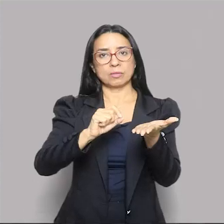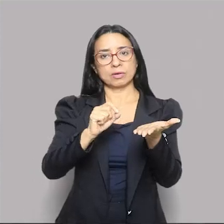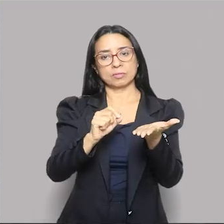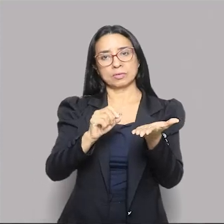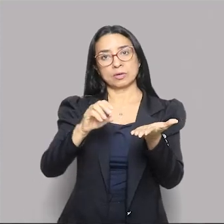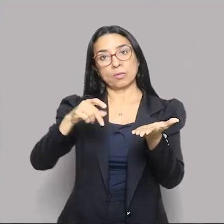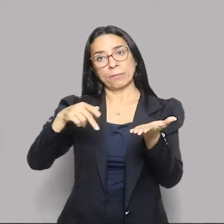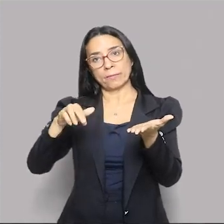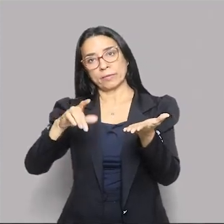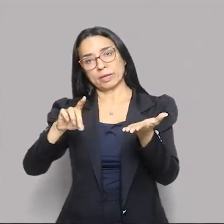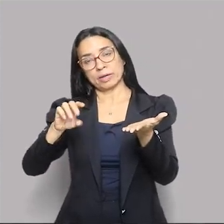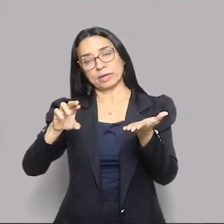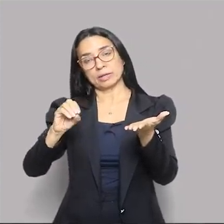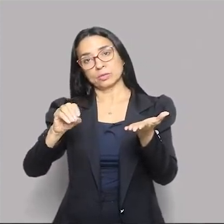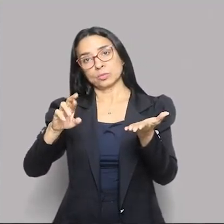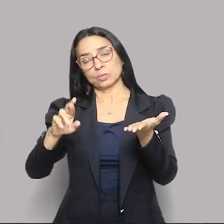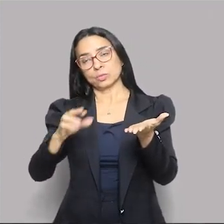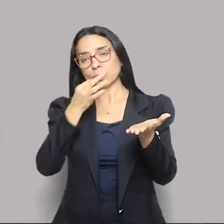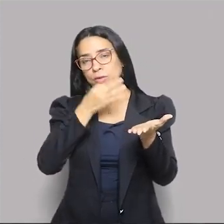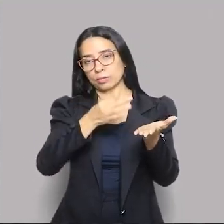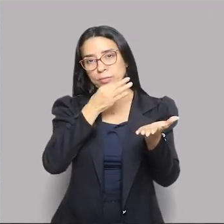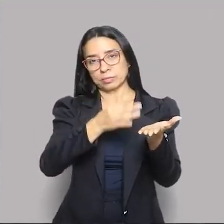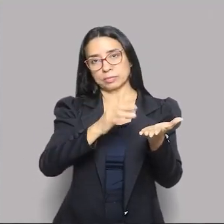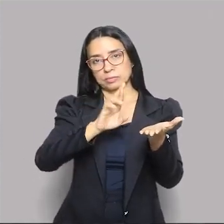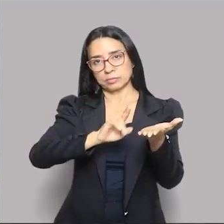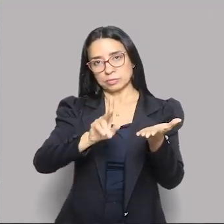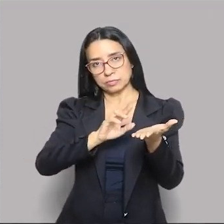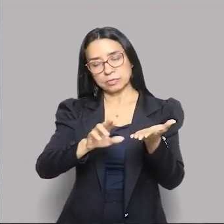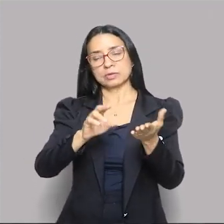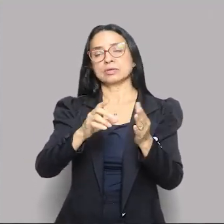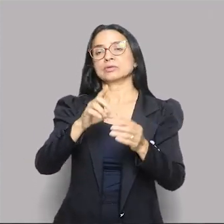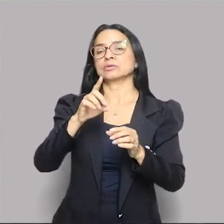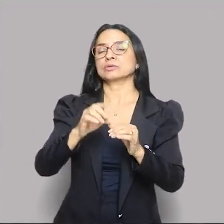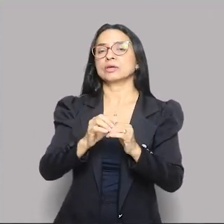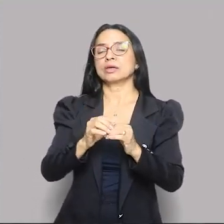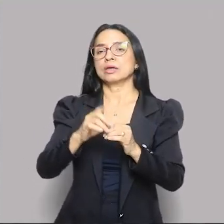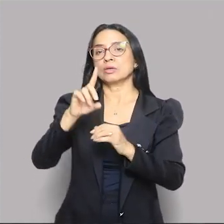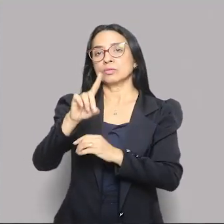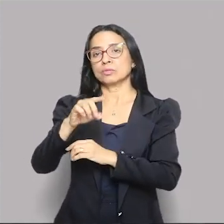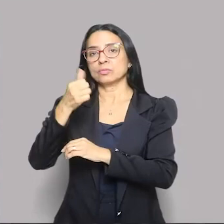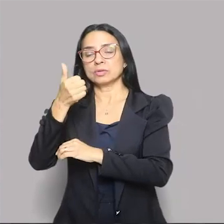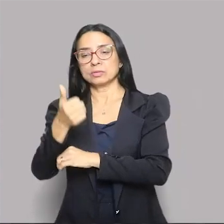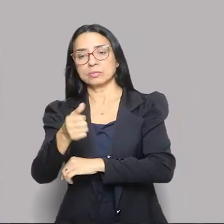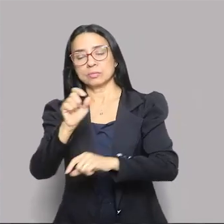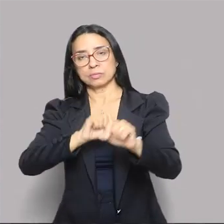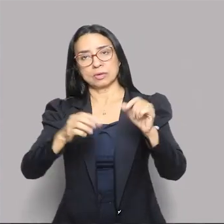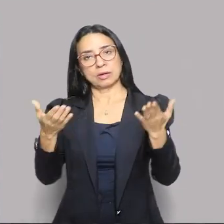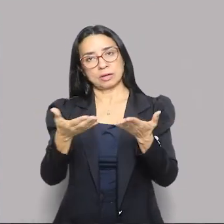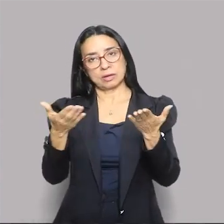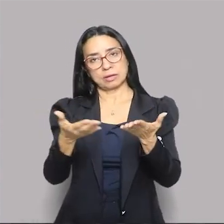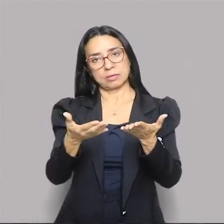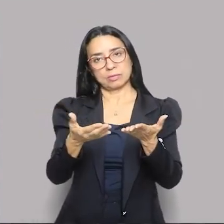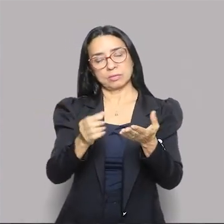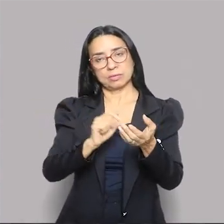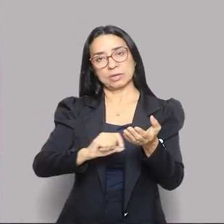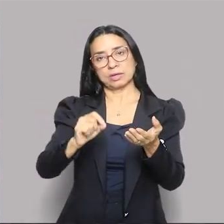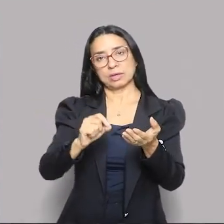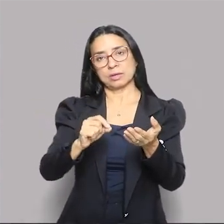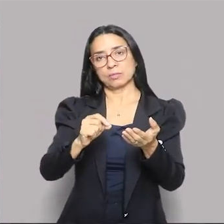operador argumentativo que, diferente do desenvolvimento 1, agora se trata de um operador argumentativo